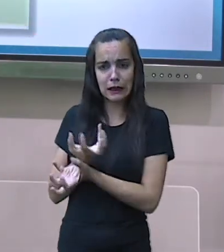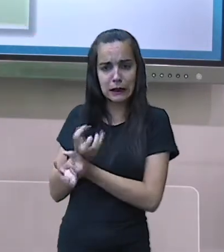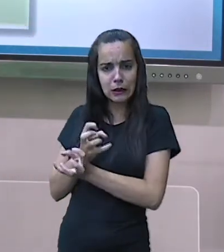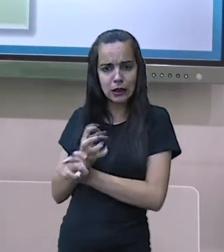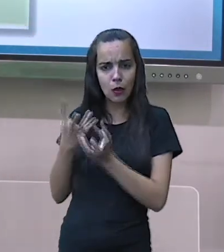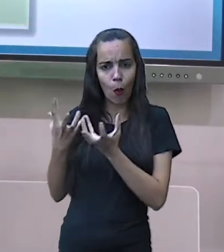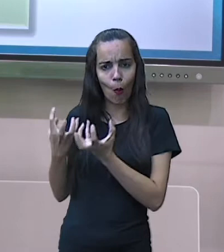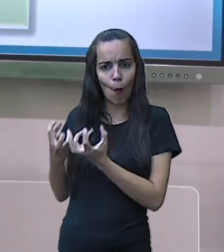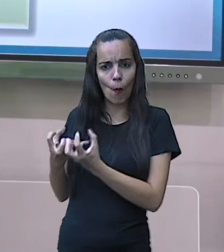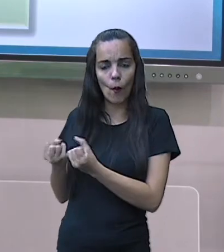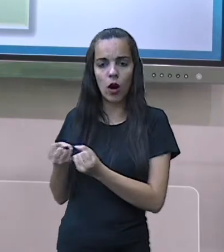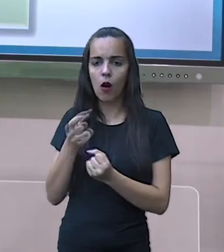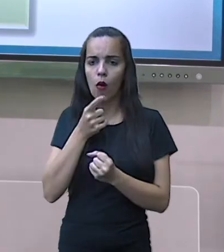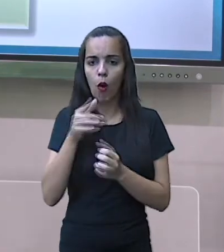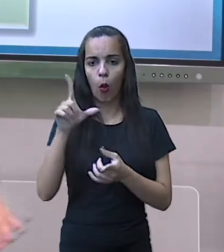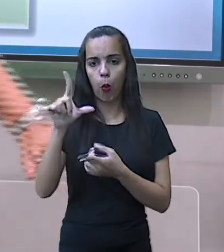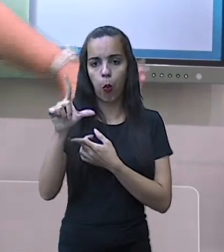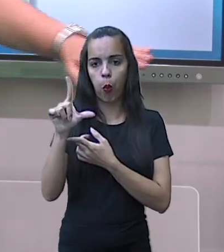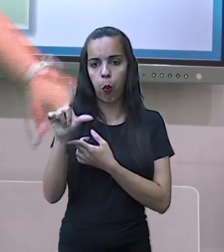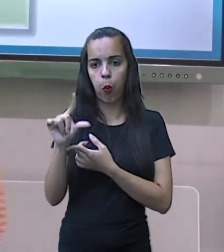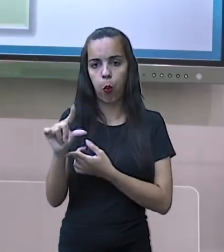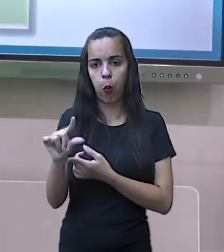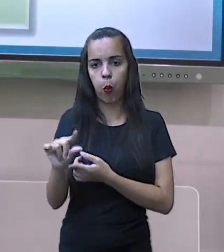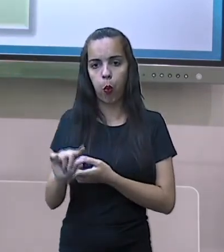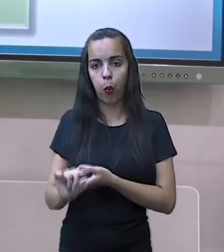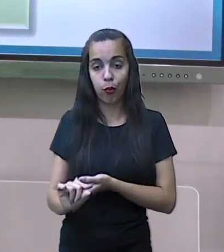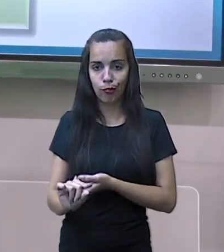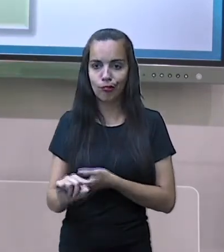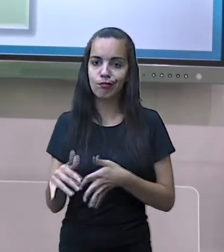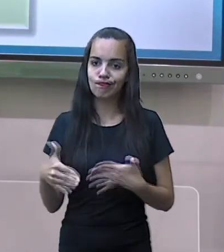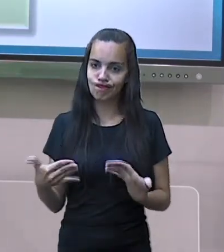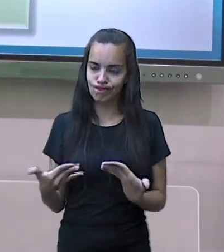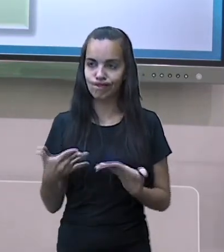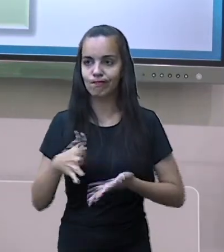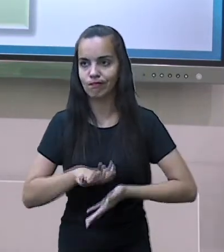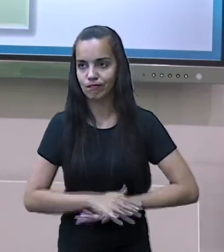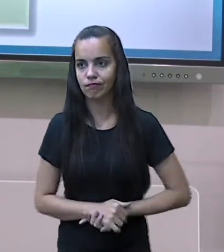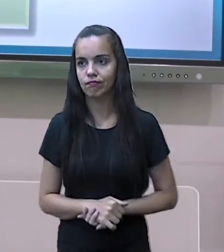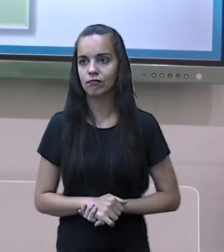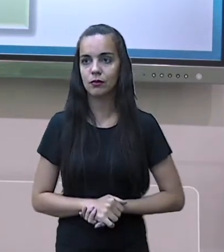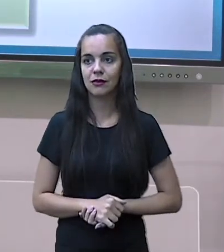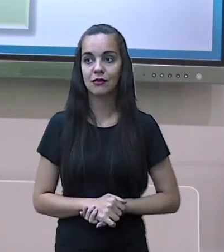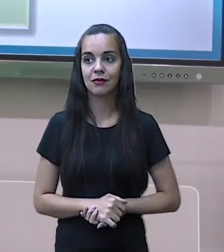as águas do rio, elas descem bastante.